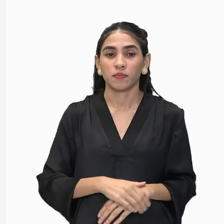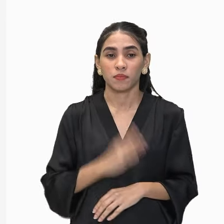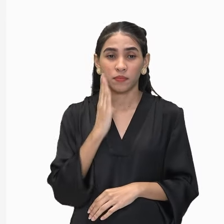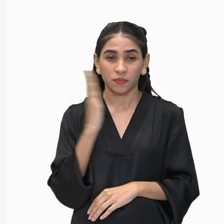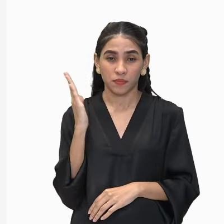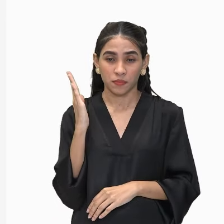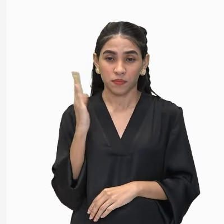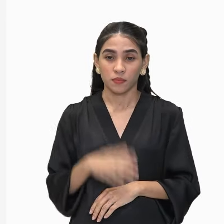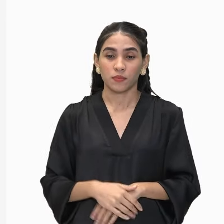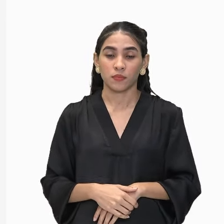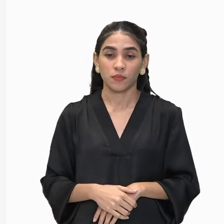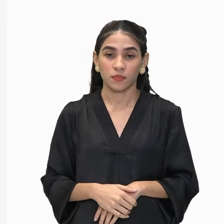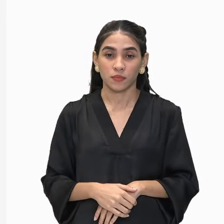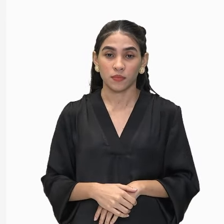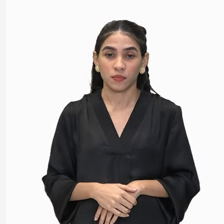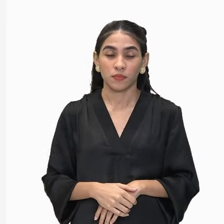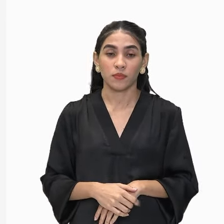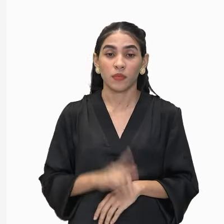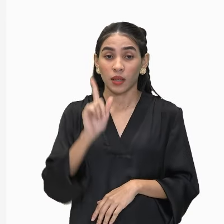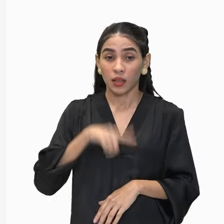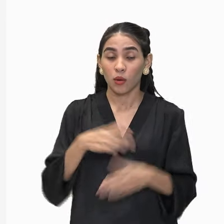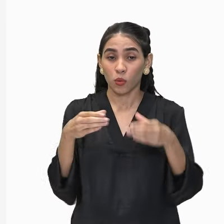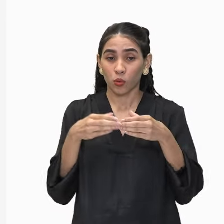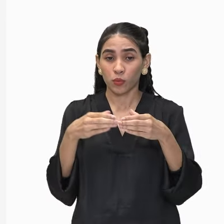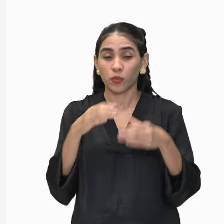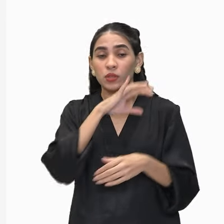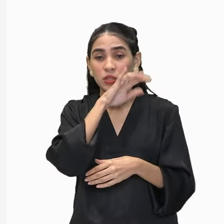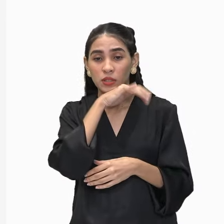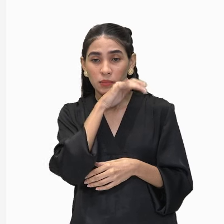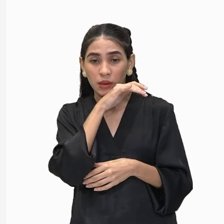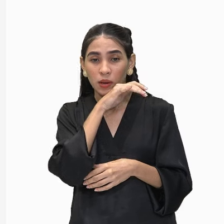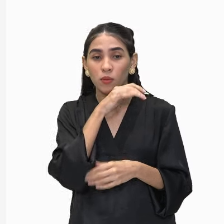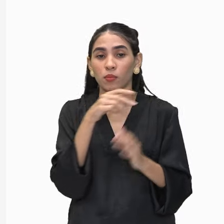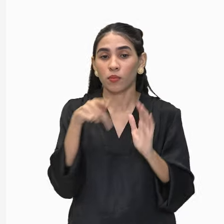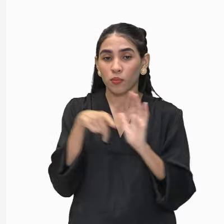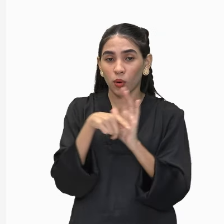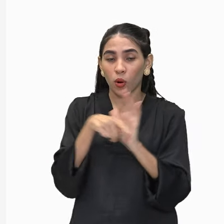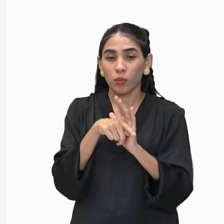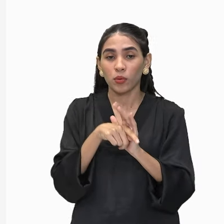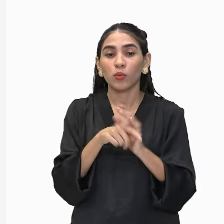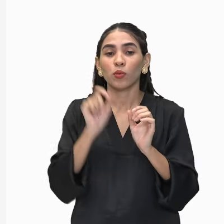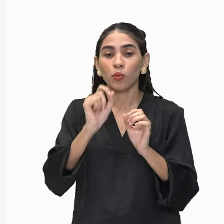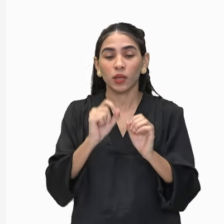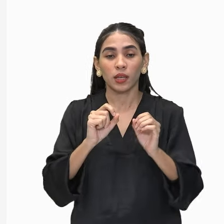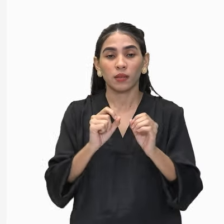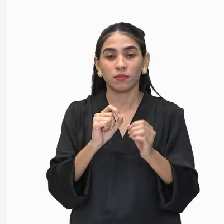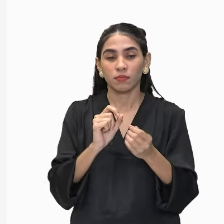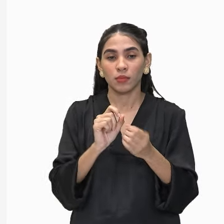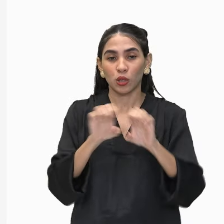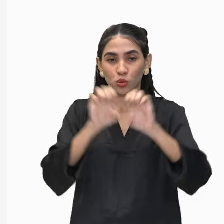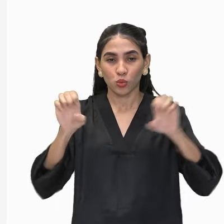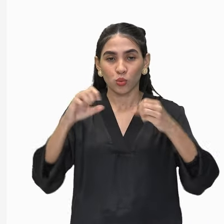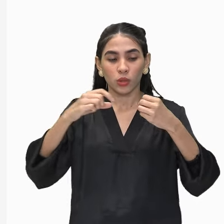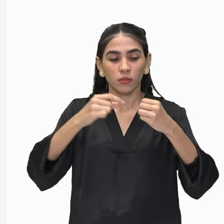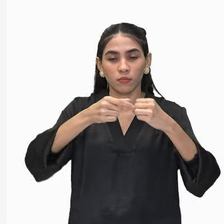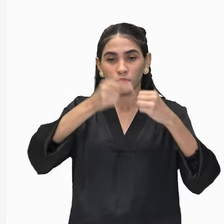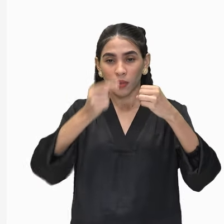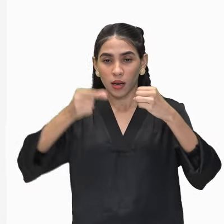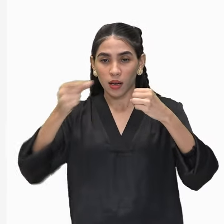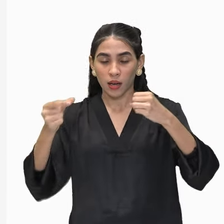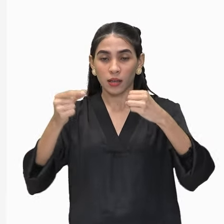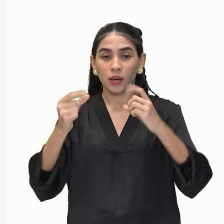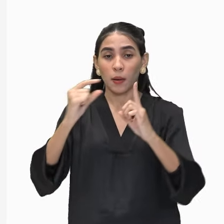equinodermos, que são indivíduos considerados animais invertebrados. Dentro da etimologia da